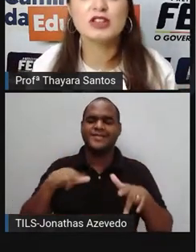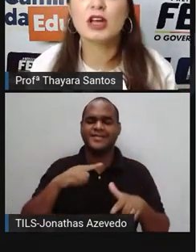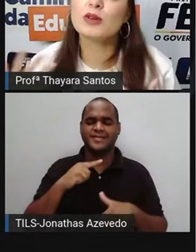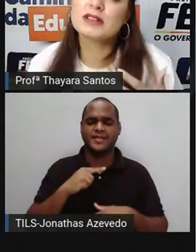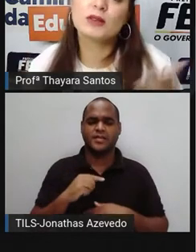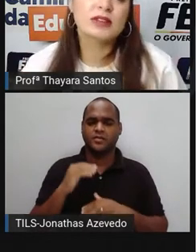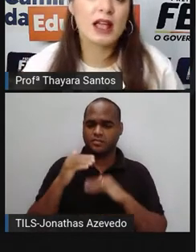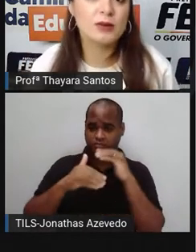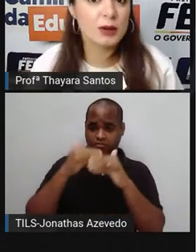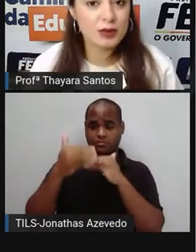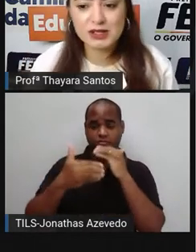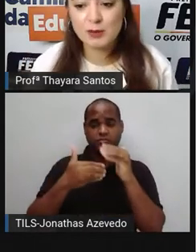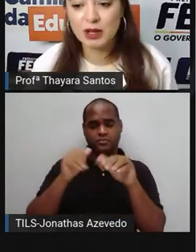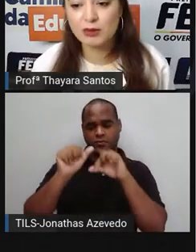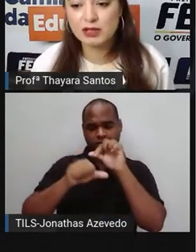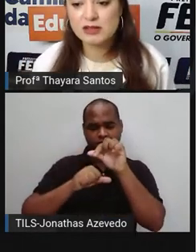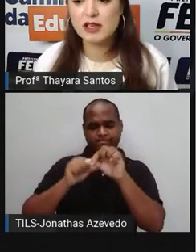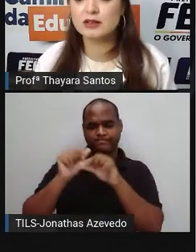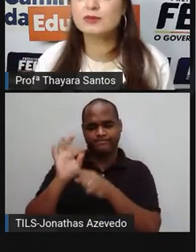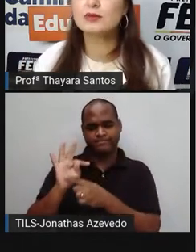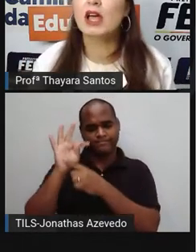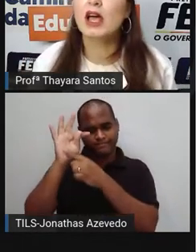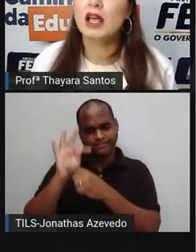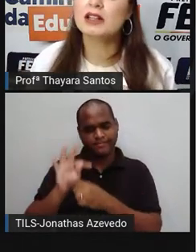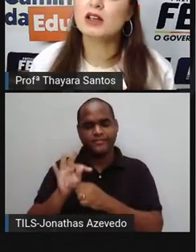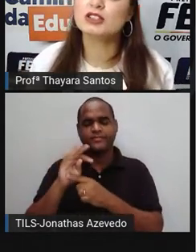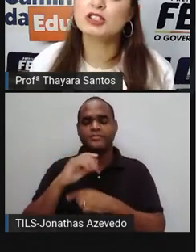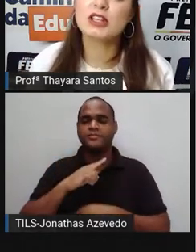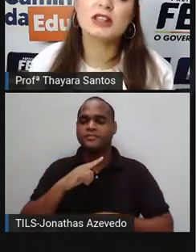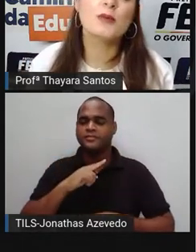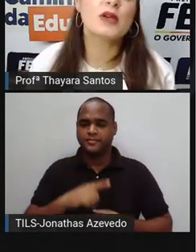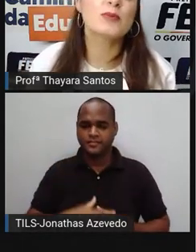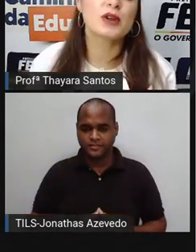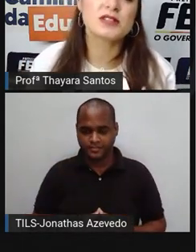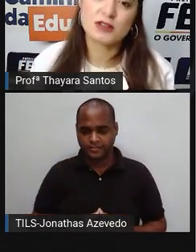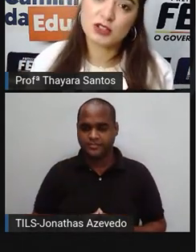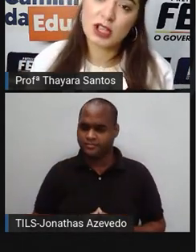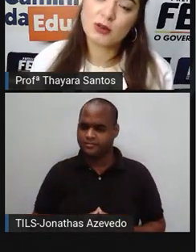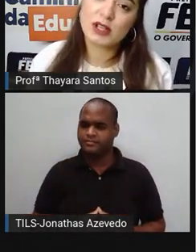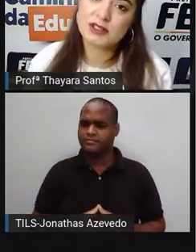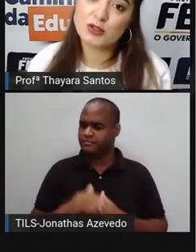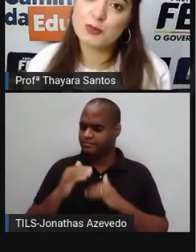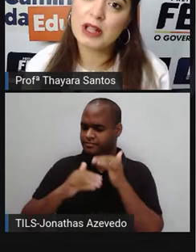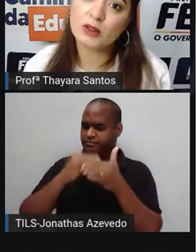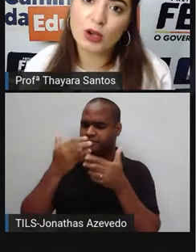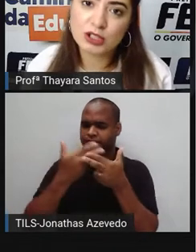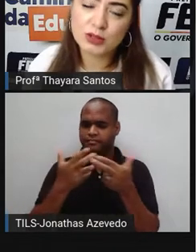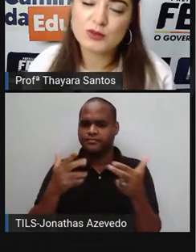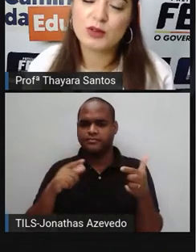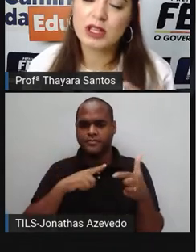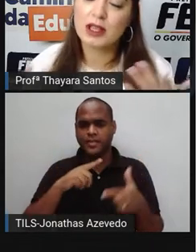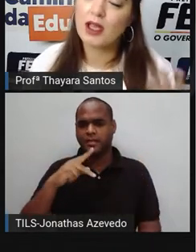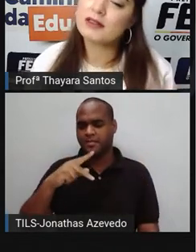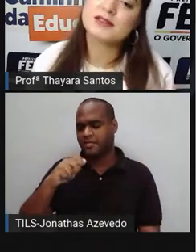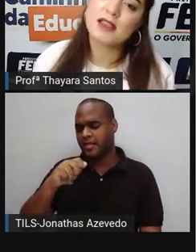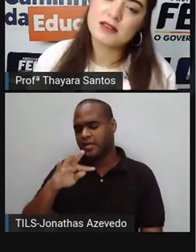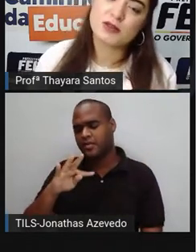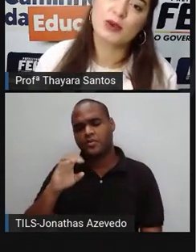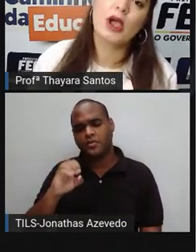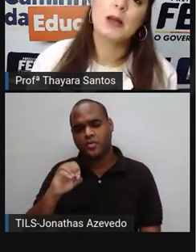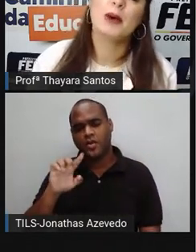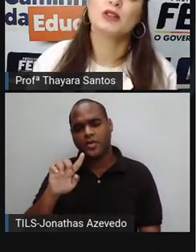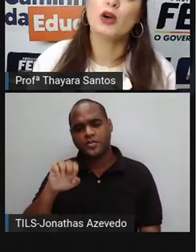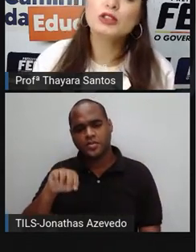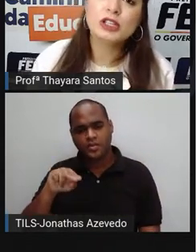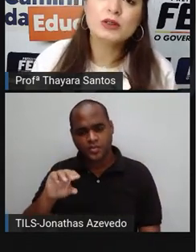um processo de regulação térmica por exemplo acontecendo Então a gente tem também um processo de regulação de patógenos quer